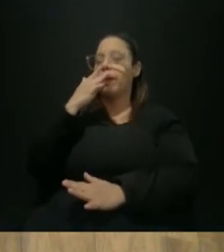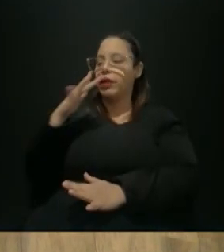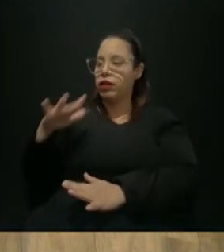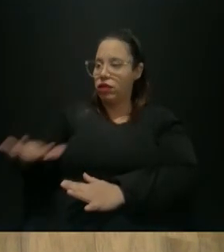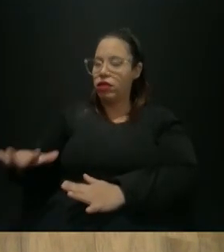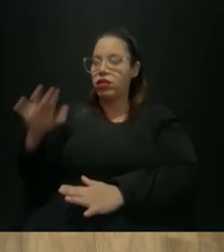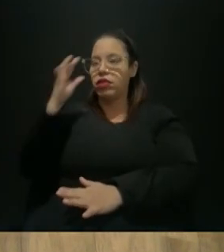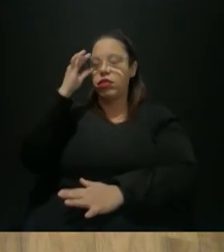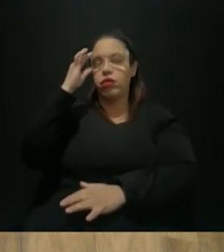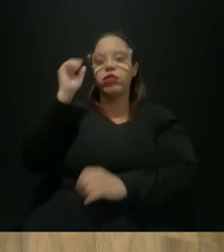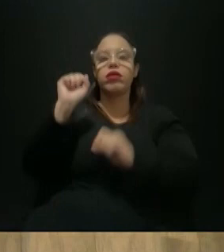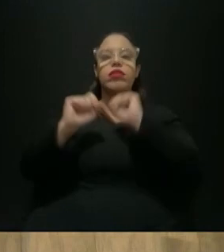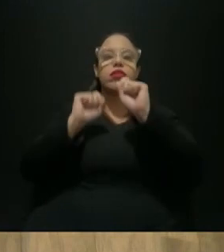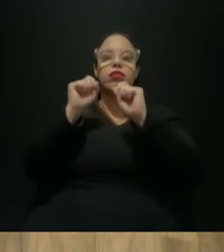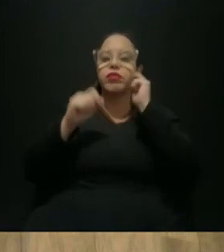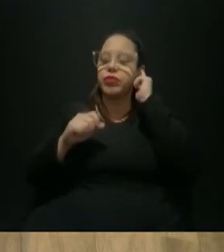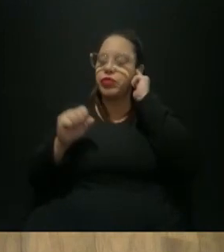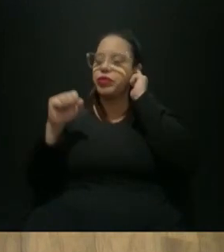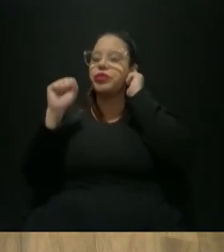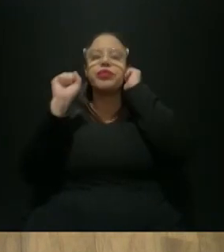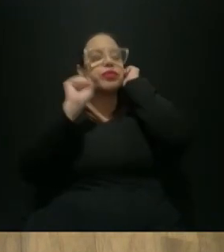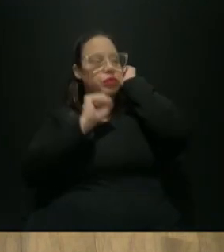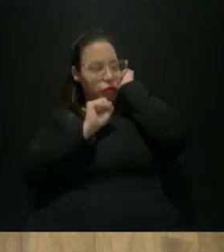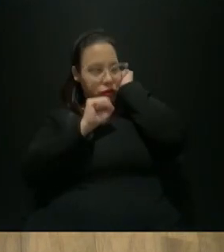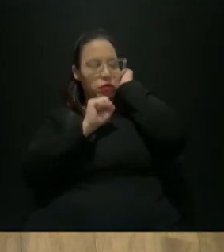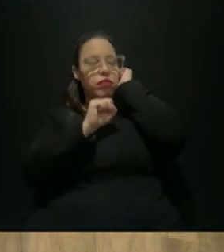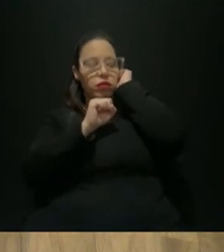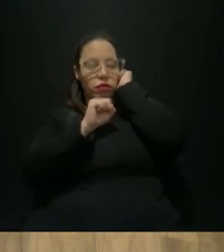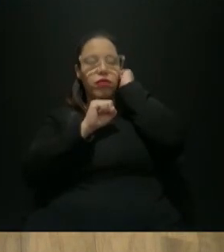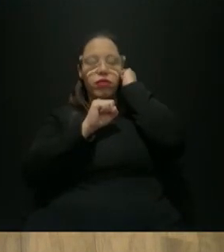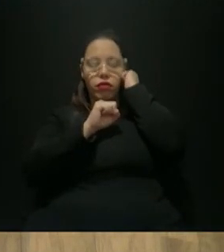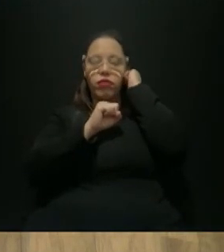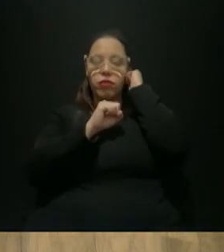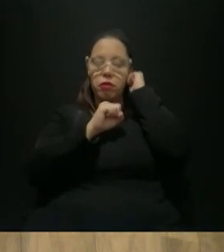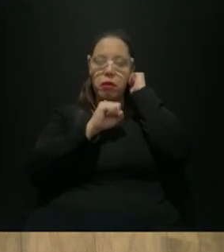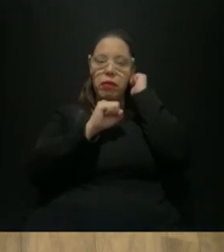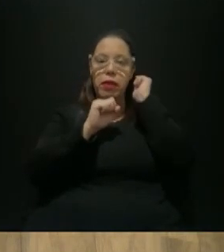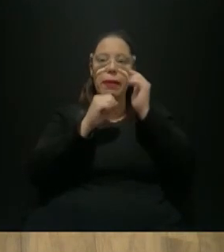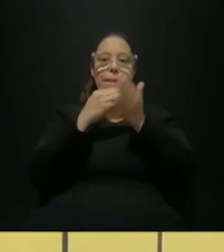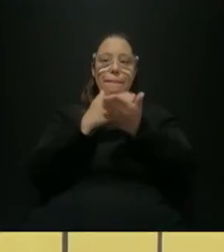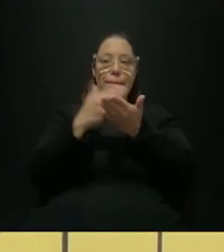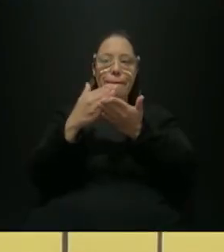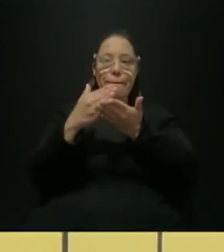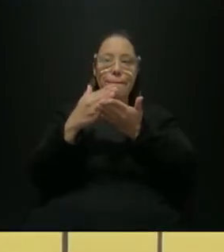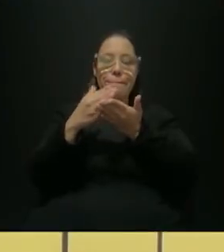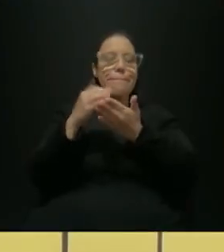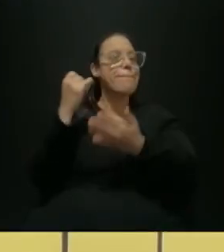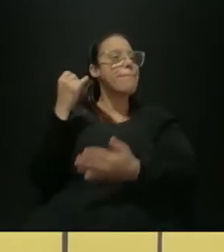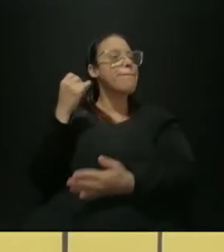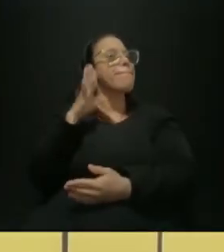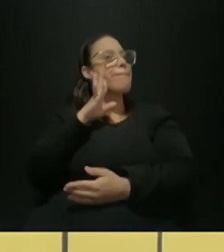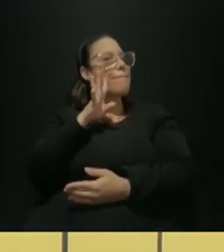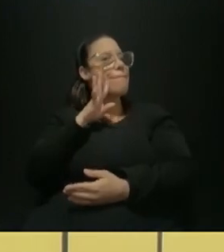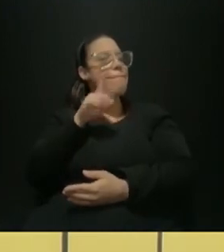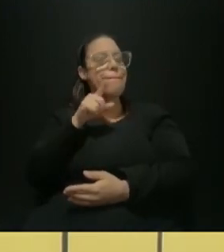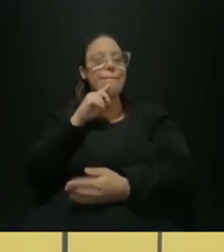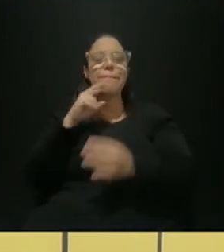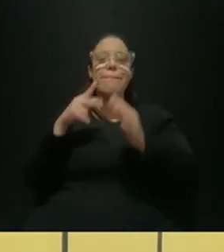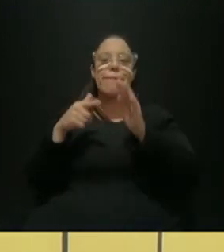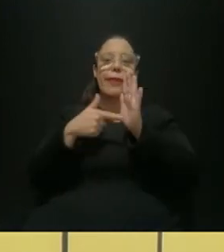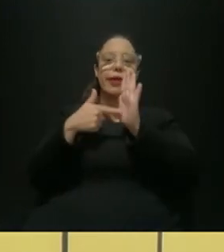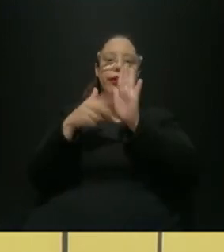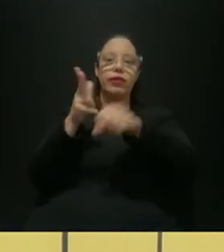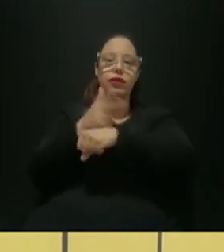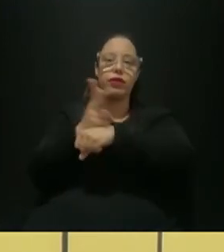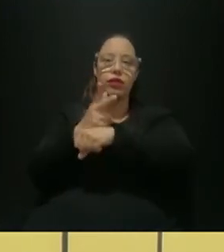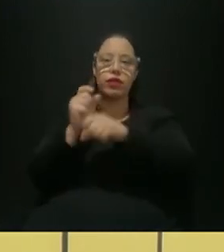situação? Sim, sim. Então, isso que estava sendo colocado é muito interessante. Esses vídeos aqui referidos, eu